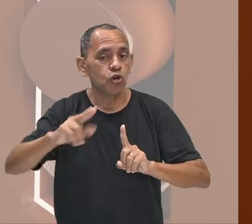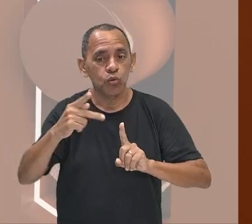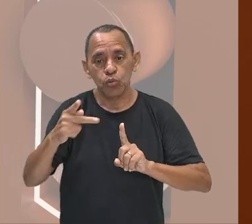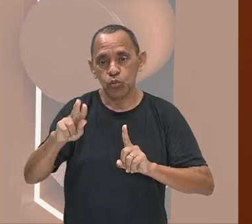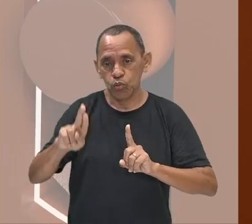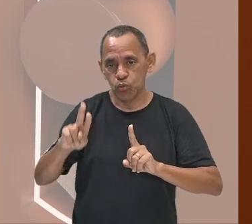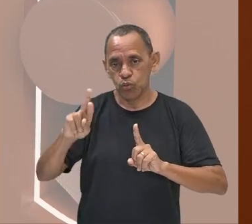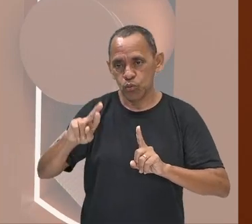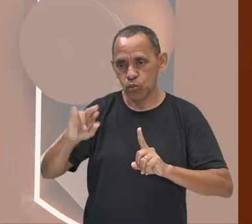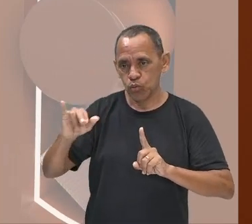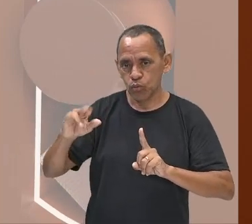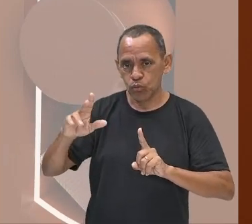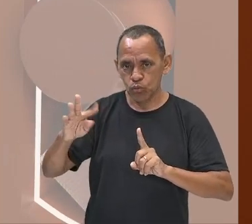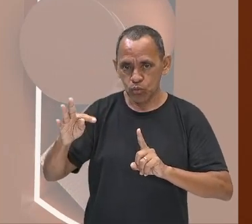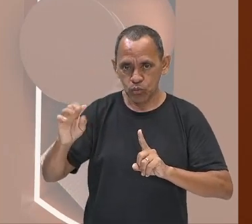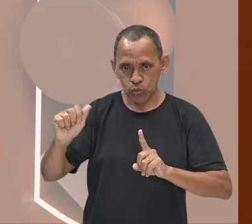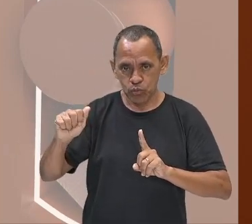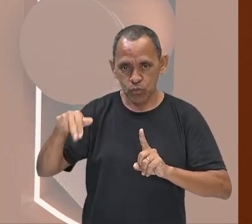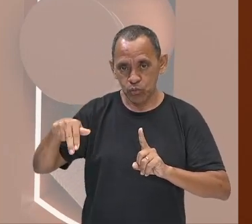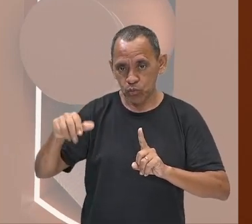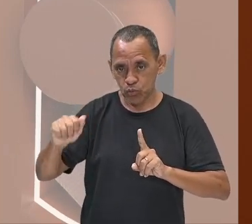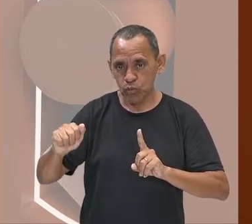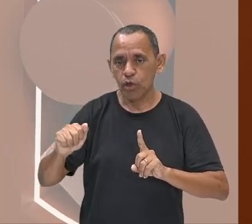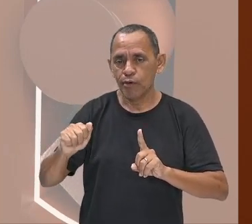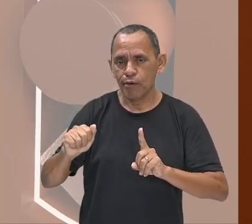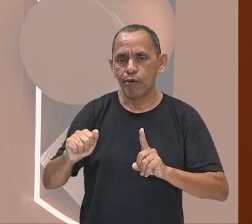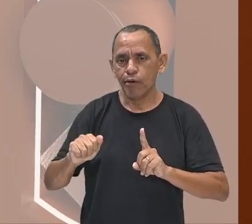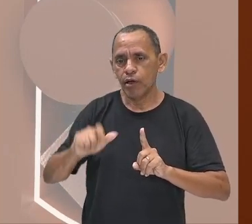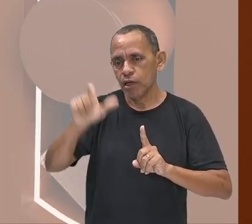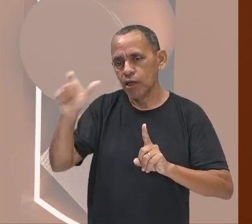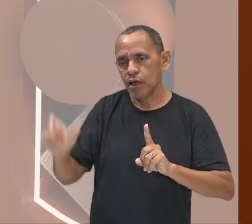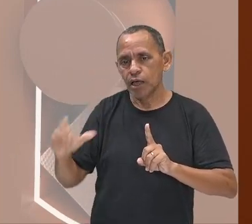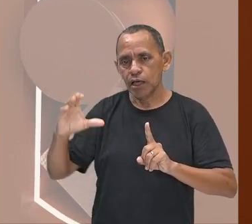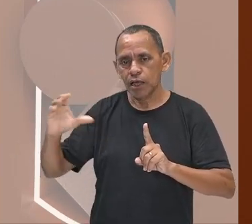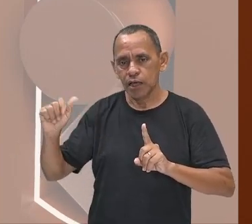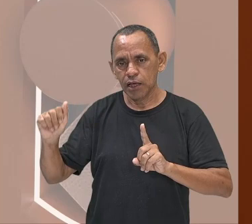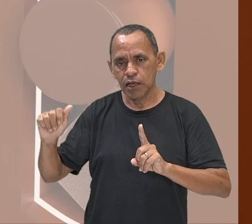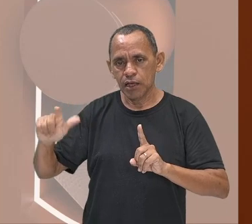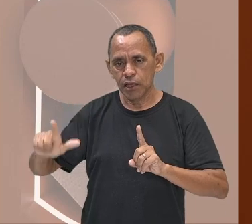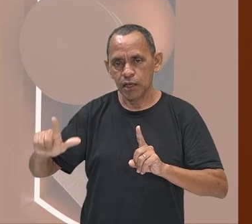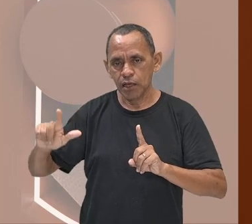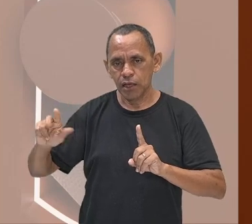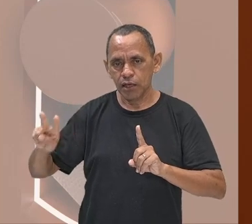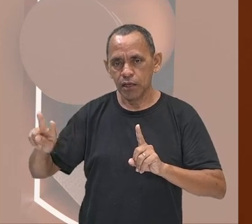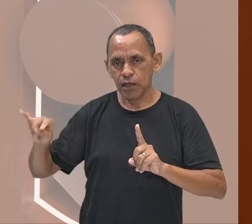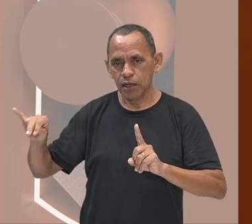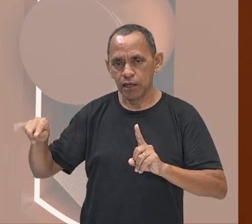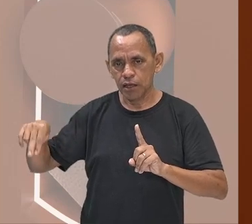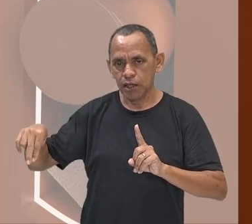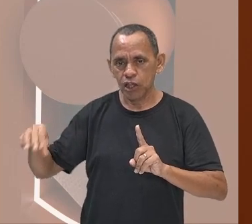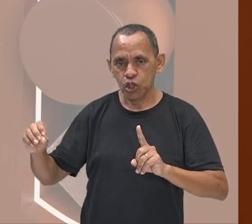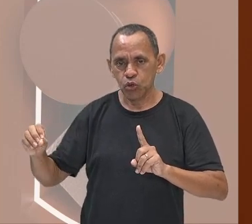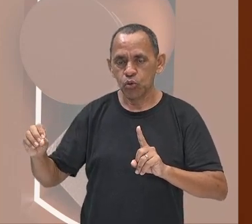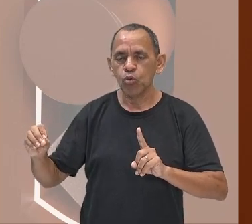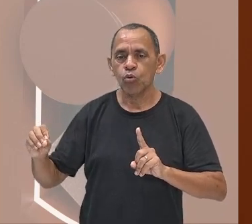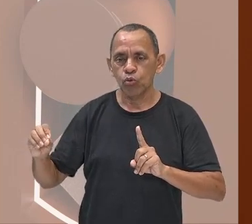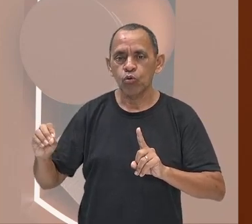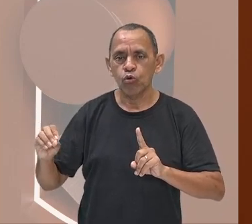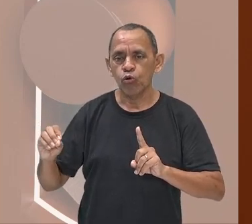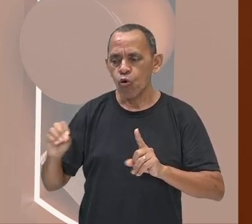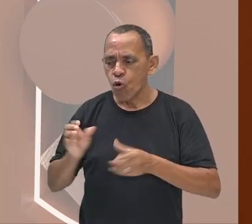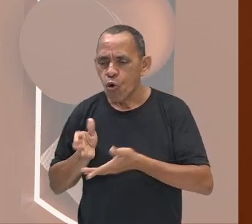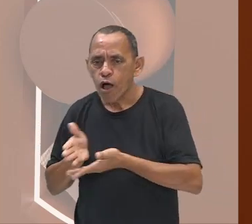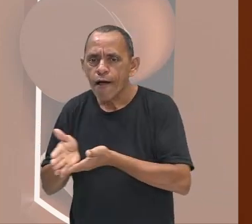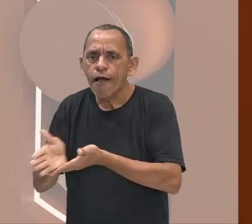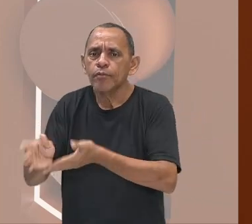ver que era aquela religião que tinha como a predestinação como seu viés preponderante, como seu viés